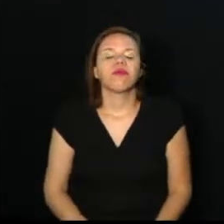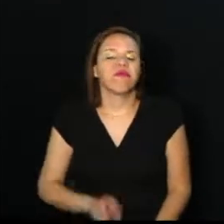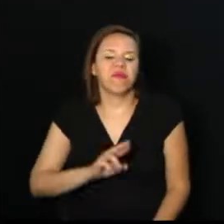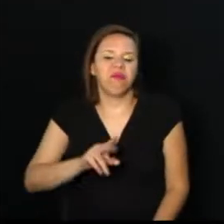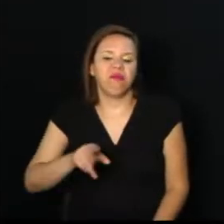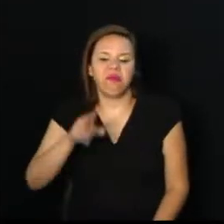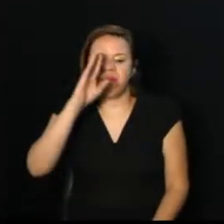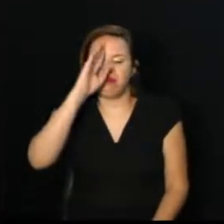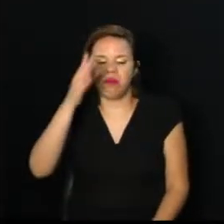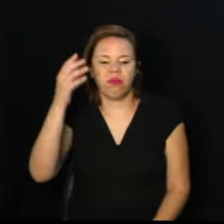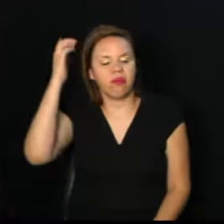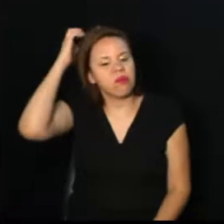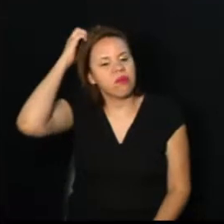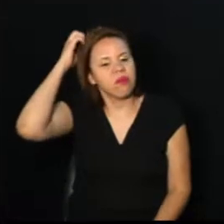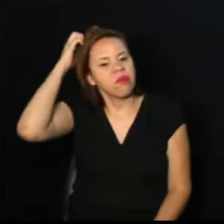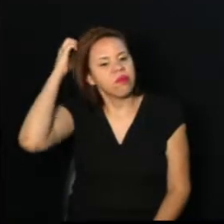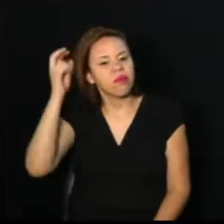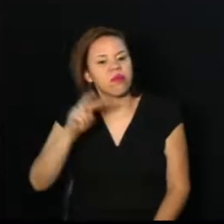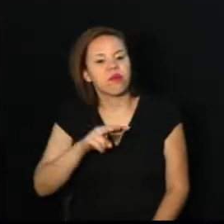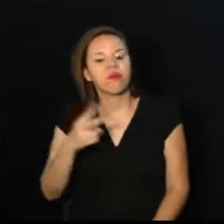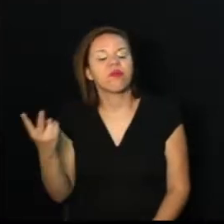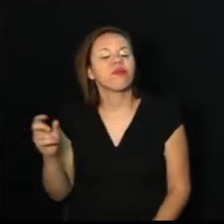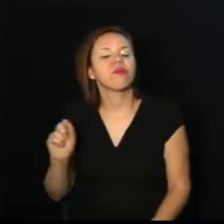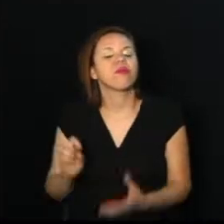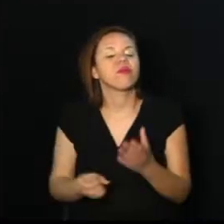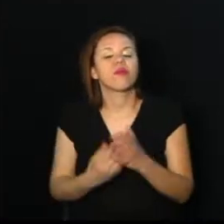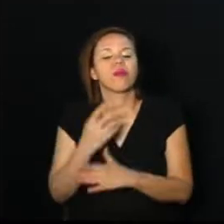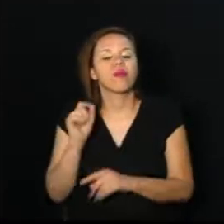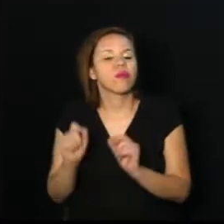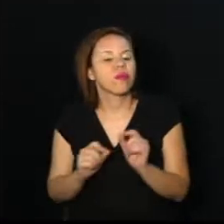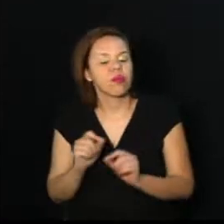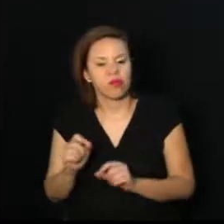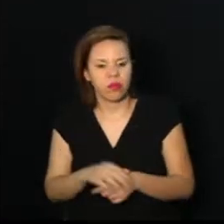prioridade. Muito pelo contrário, né?